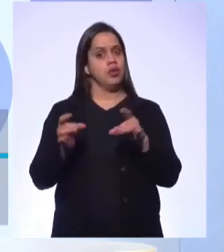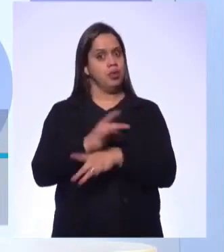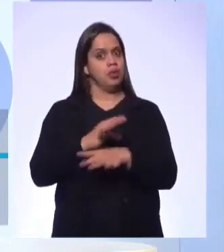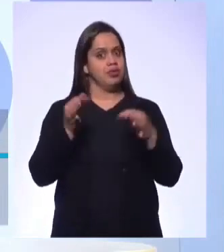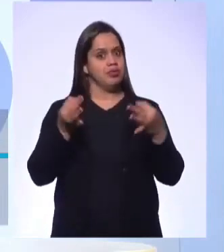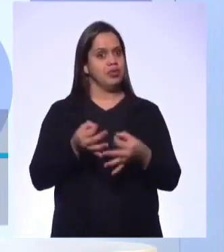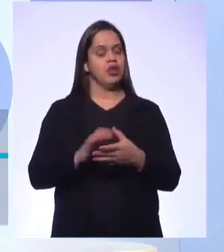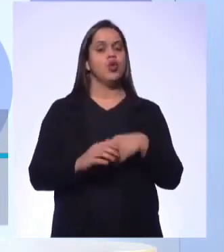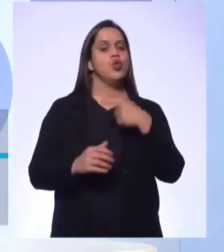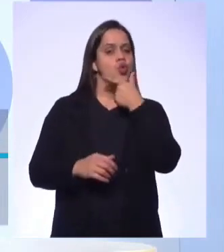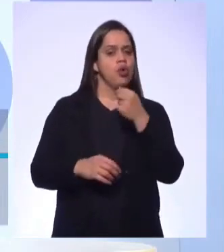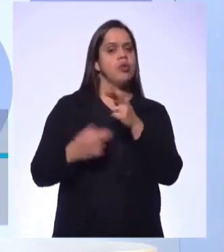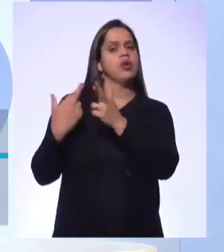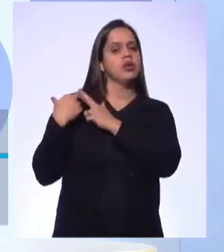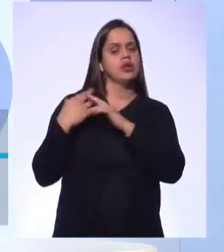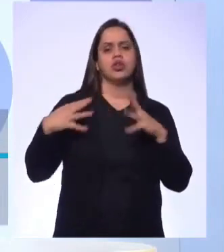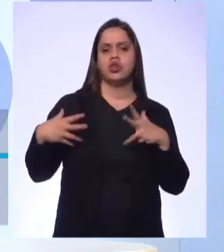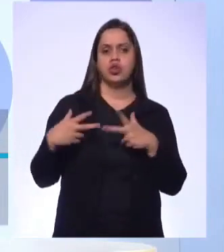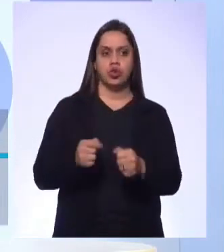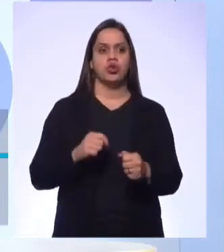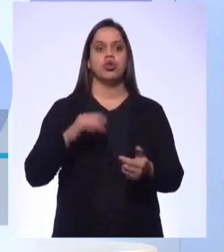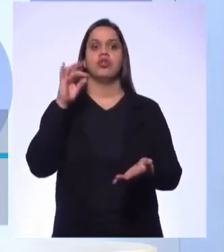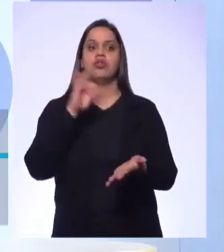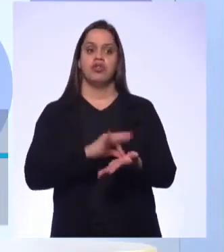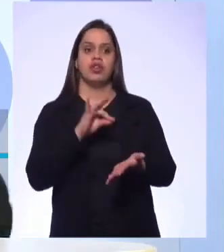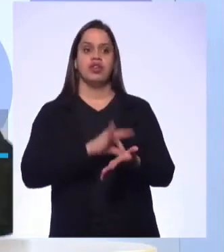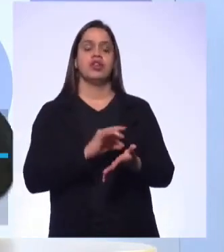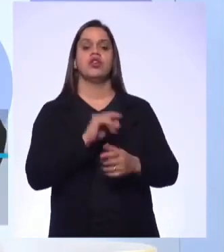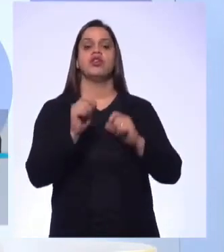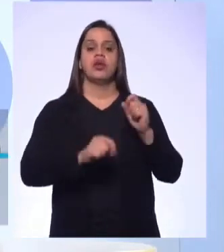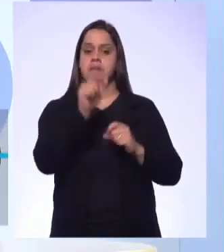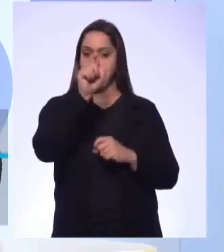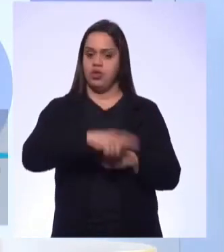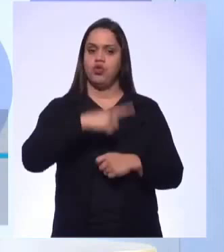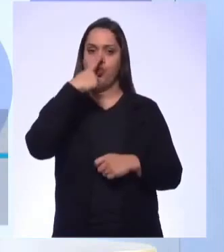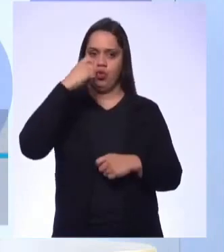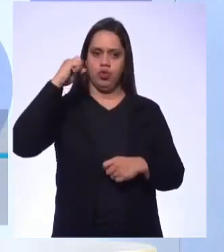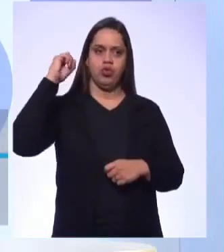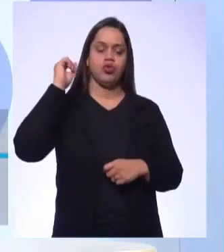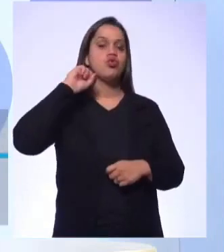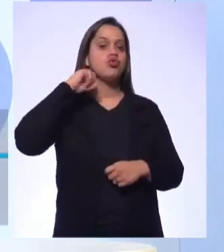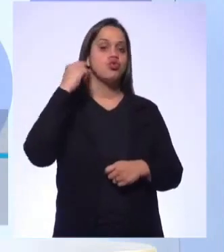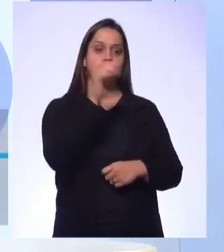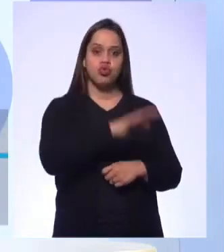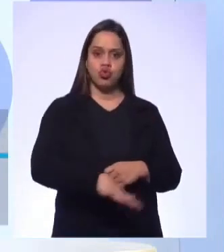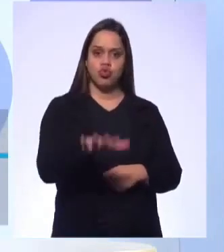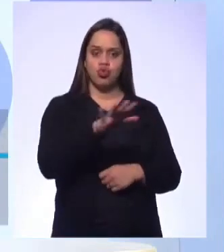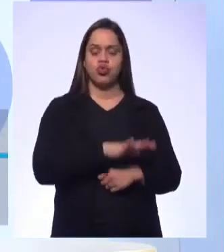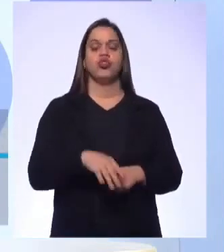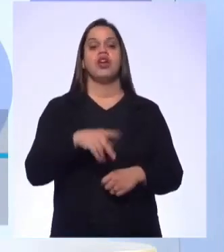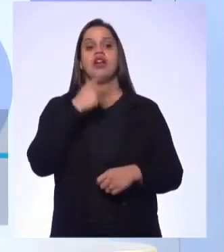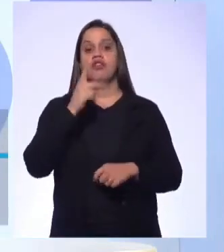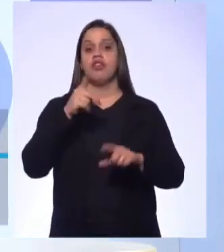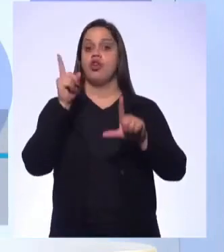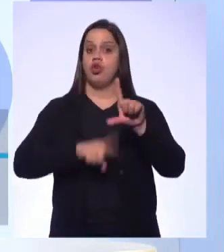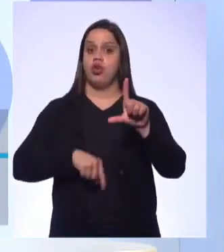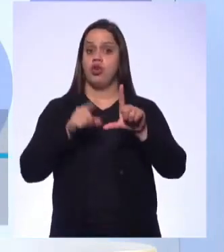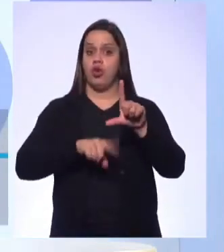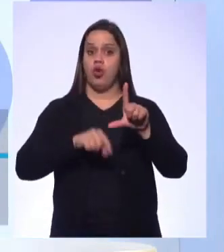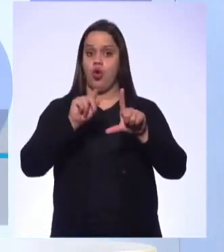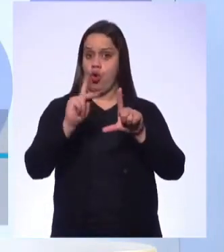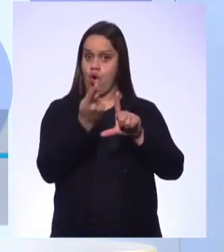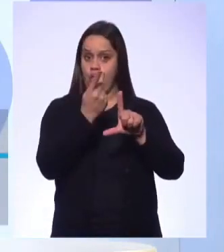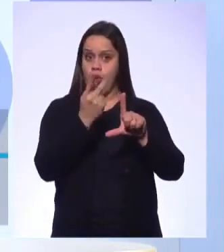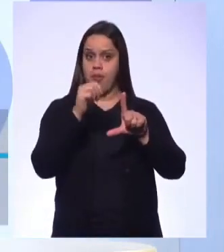colocou: o homem é responsável por tudo isso. Verdadeiros poluentes. De novo, o homem com letra maiúscula, hein? E aí, o 2,